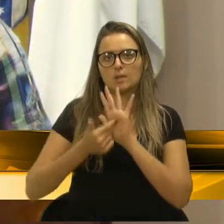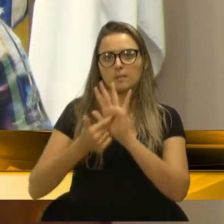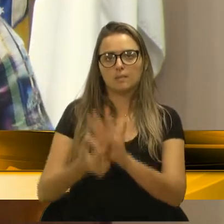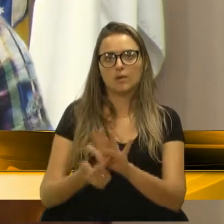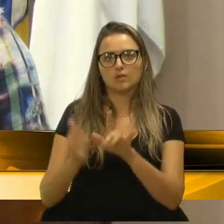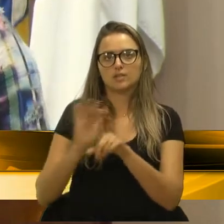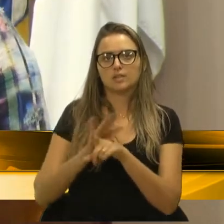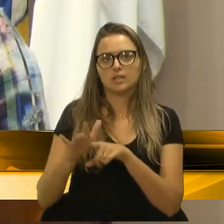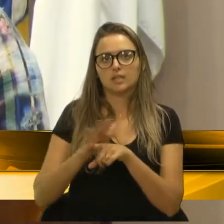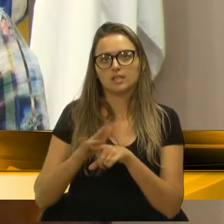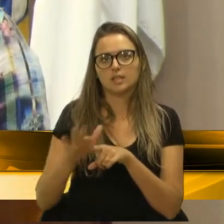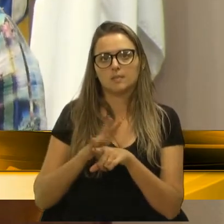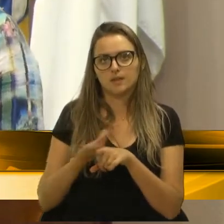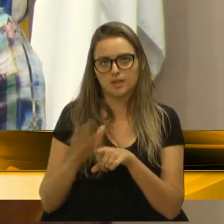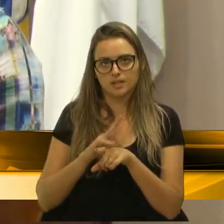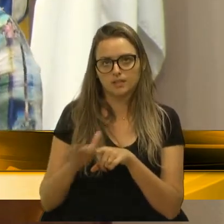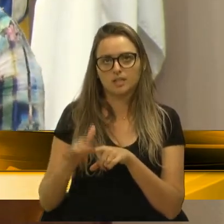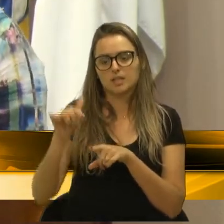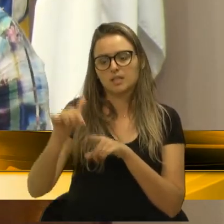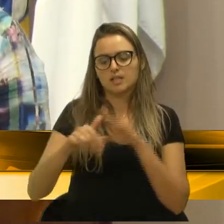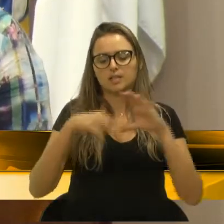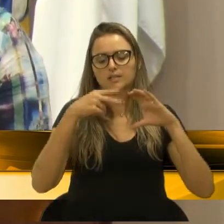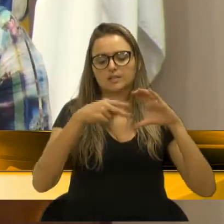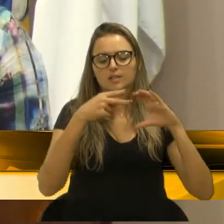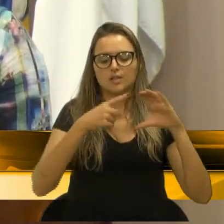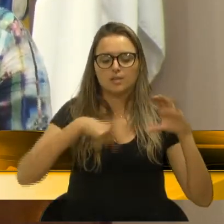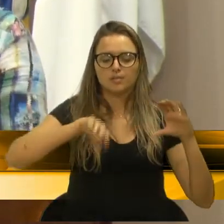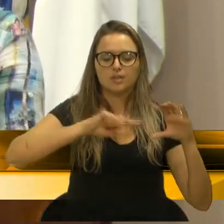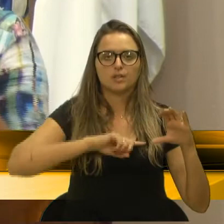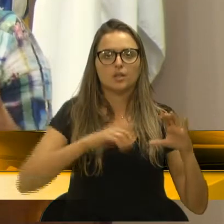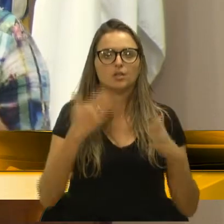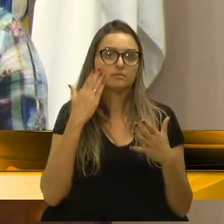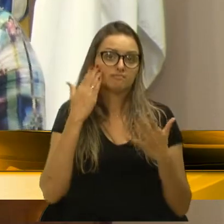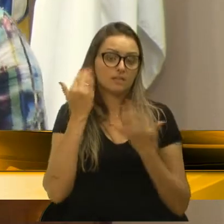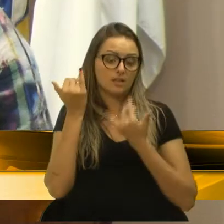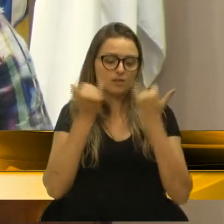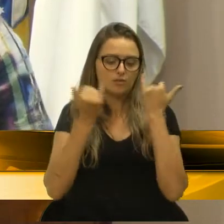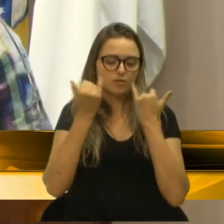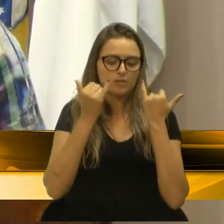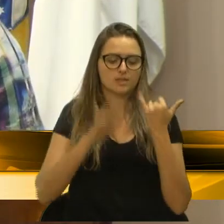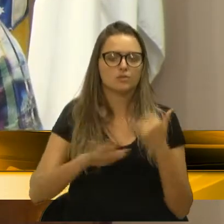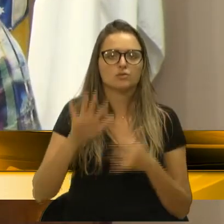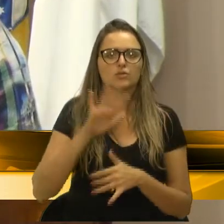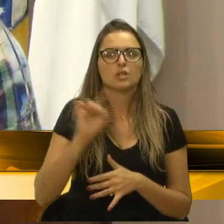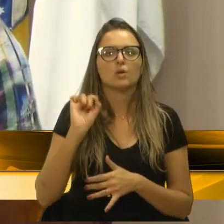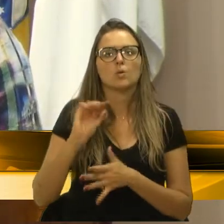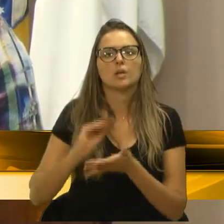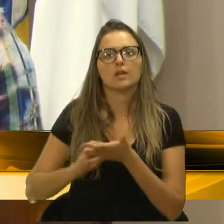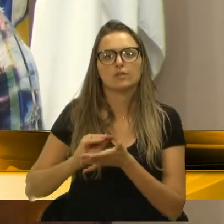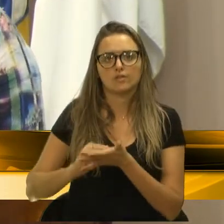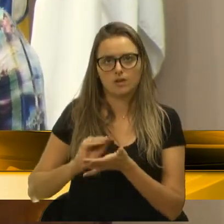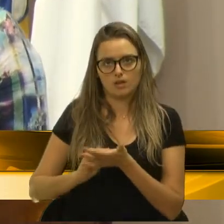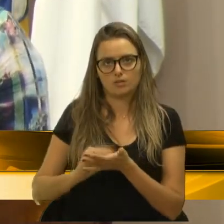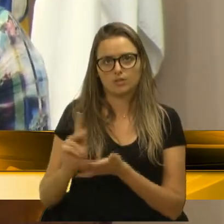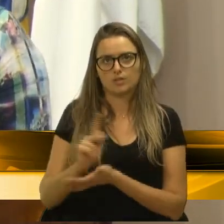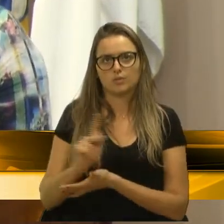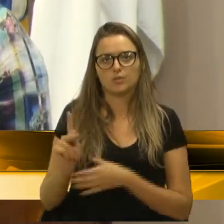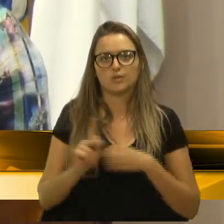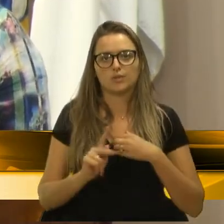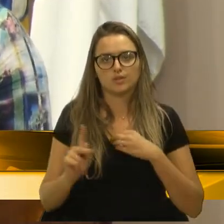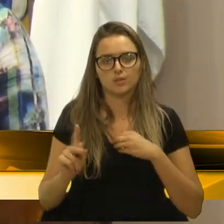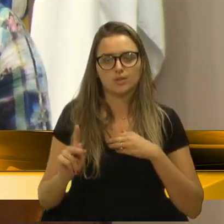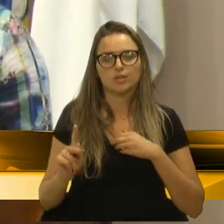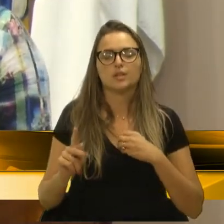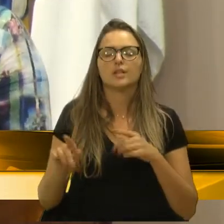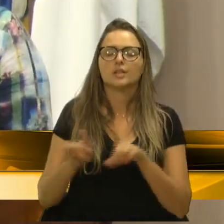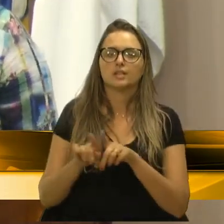demanda aqui na Câmara para a gente ter esse número geral do que está faltando realmente de professores e